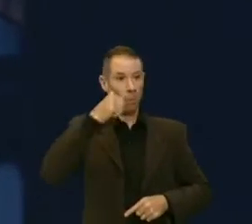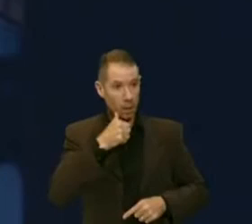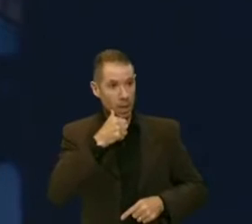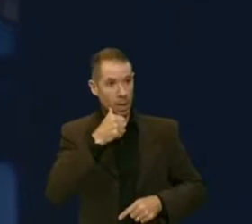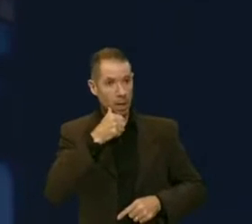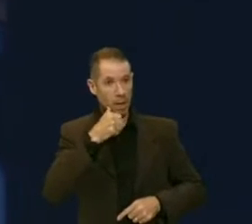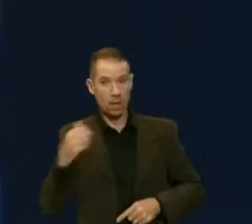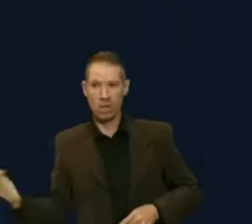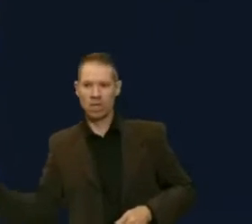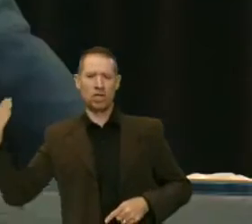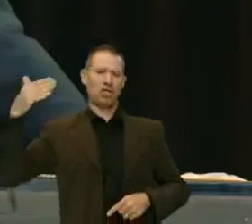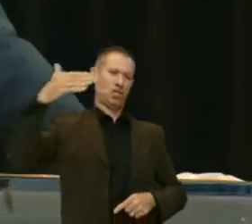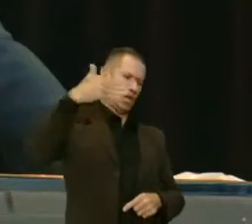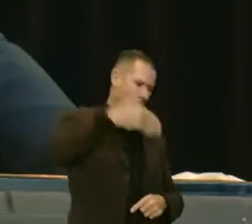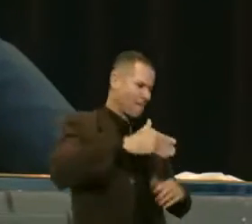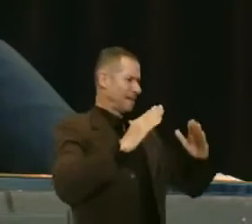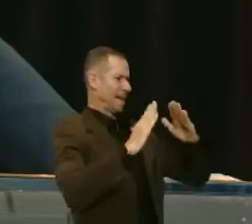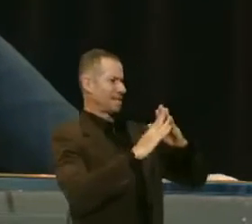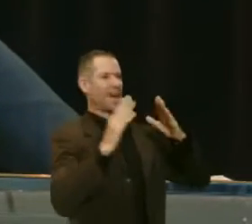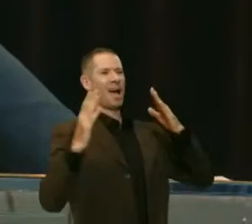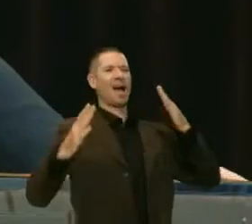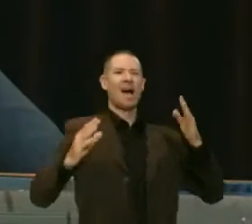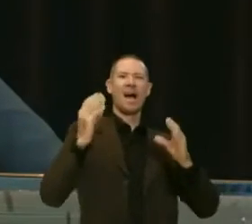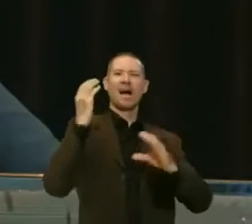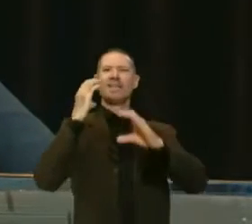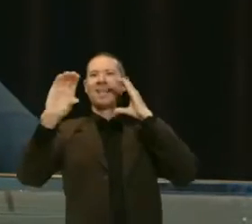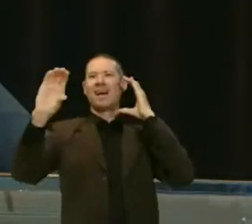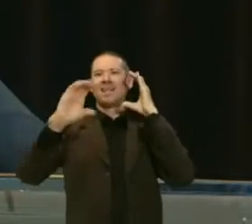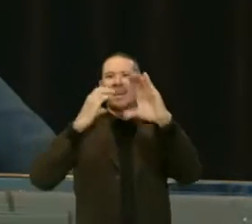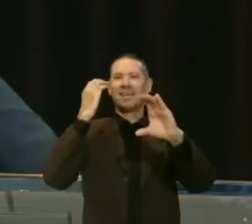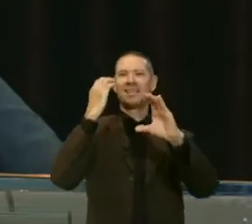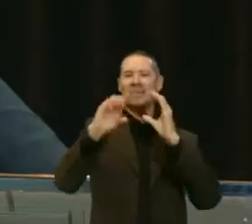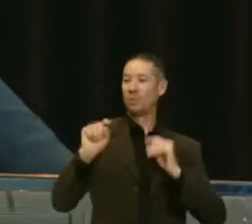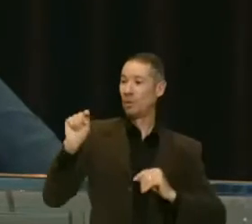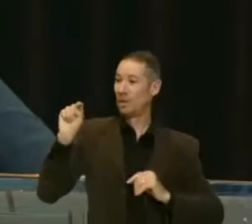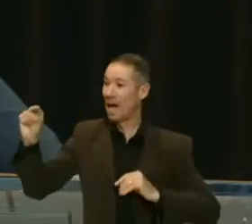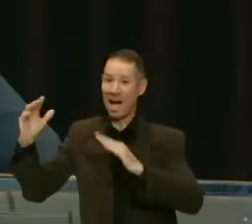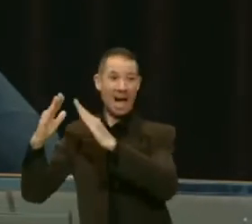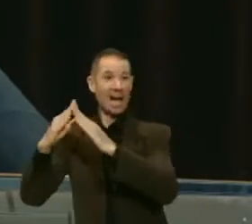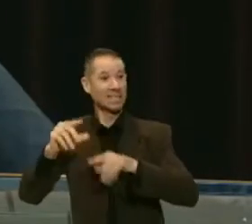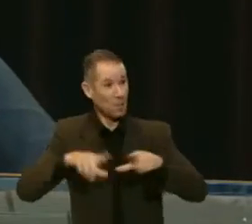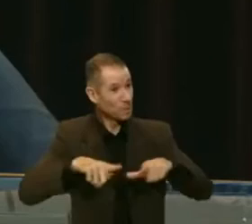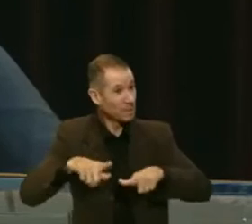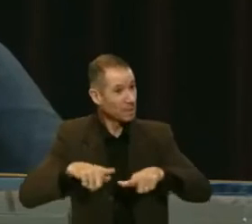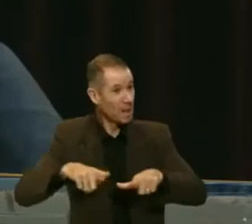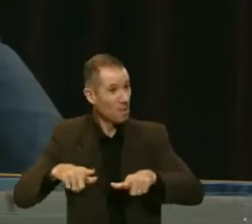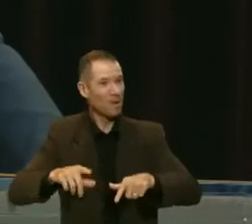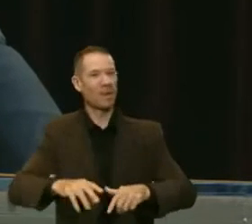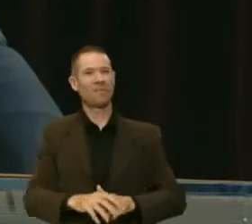chegava cantando na casa onde ela trabalhava.